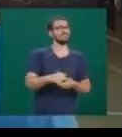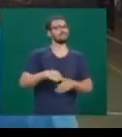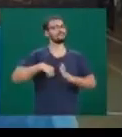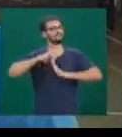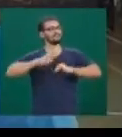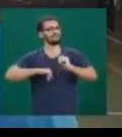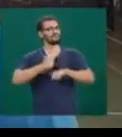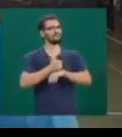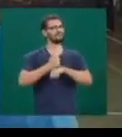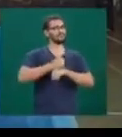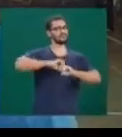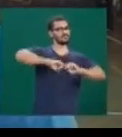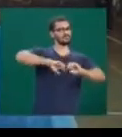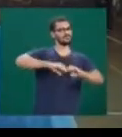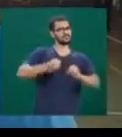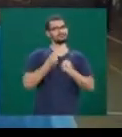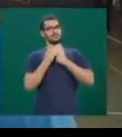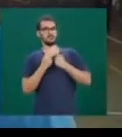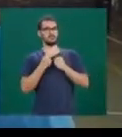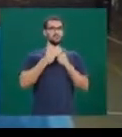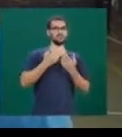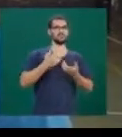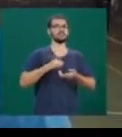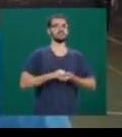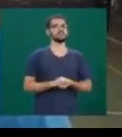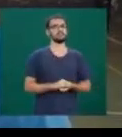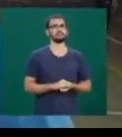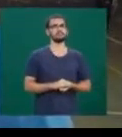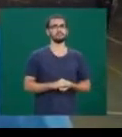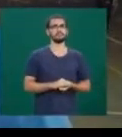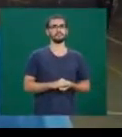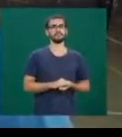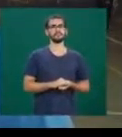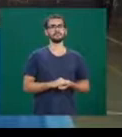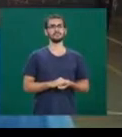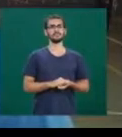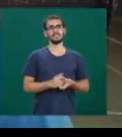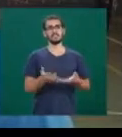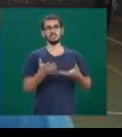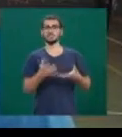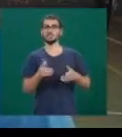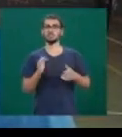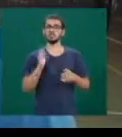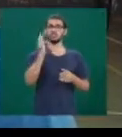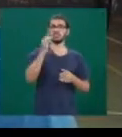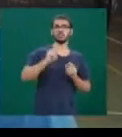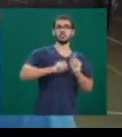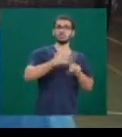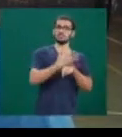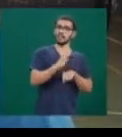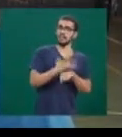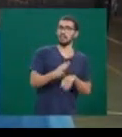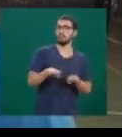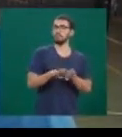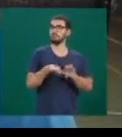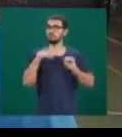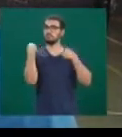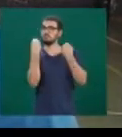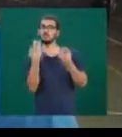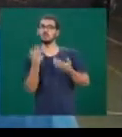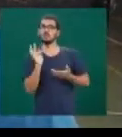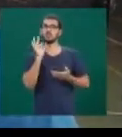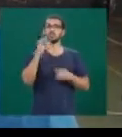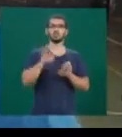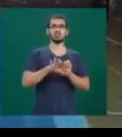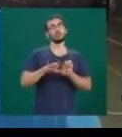der certo, tornar um grande profissional na área do futsal, no caso como técnico, preparador físico, ou até mesmo como um acadêmico